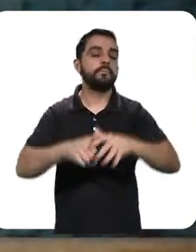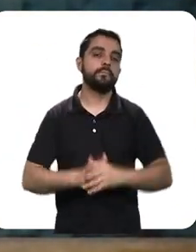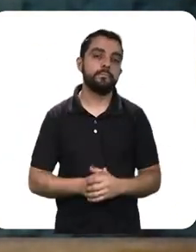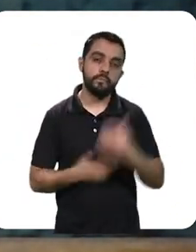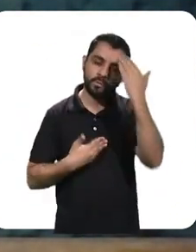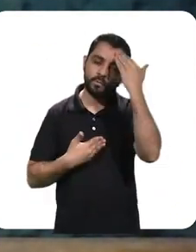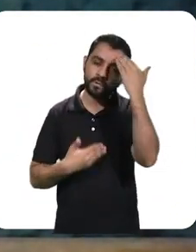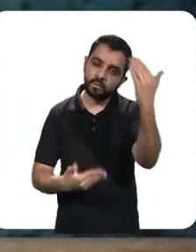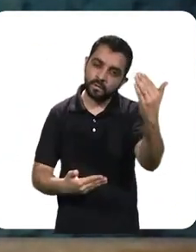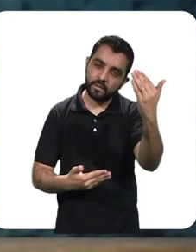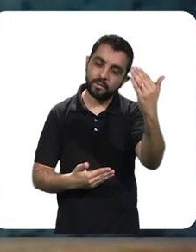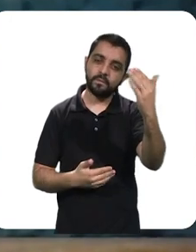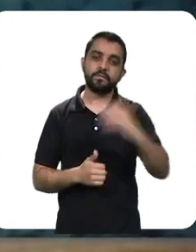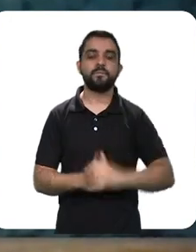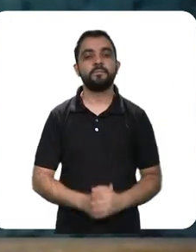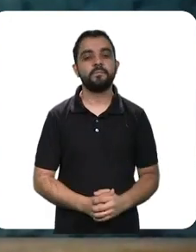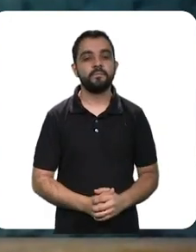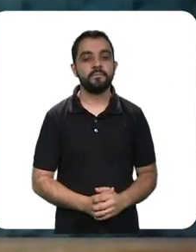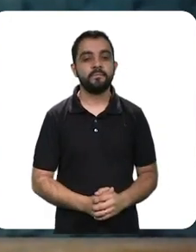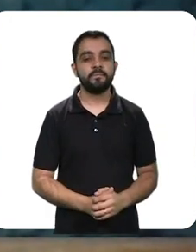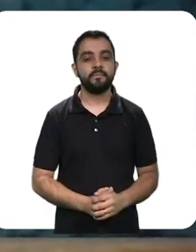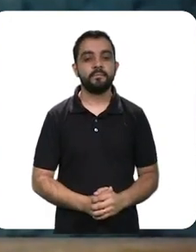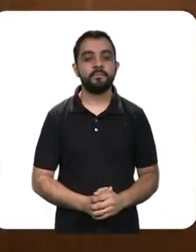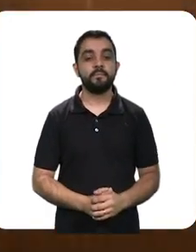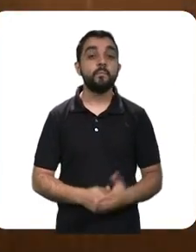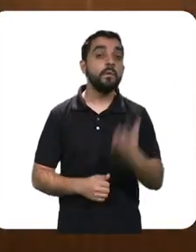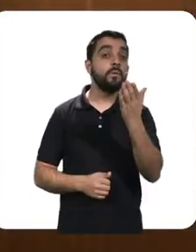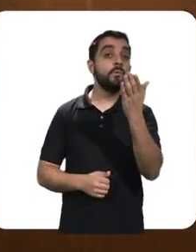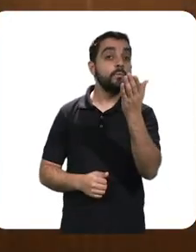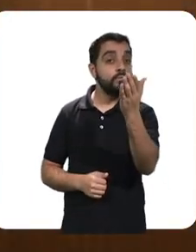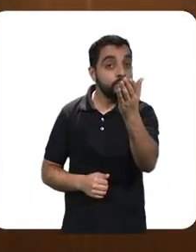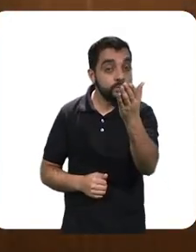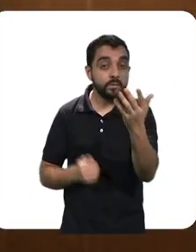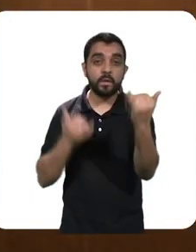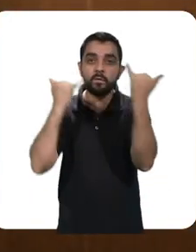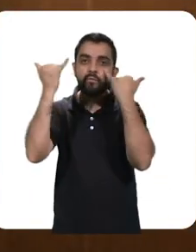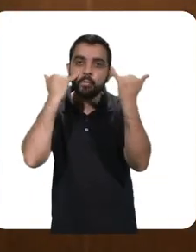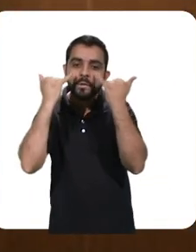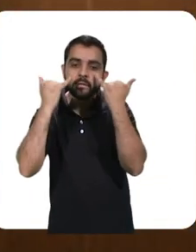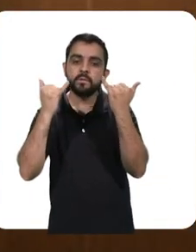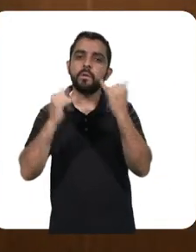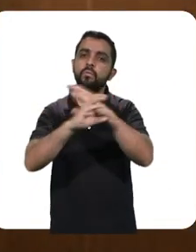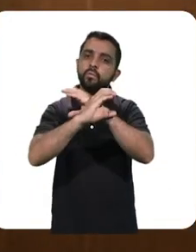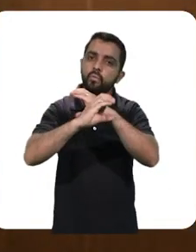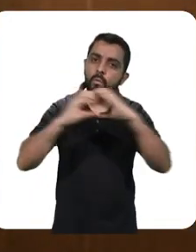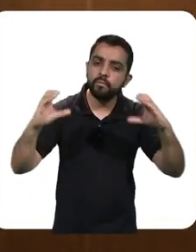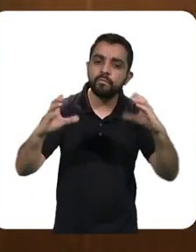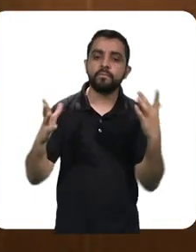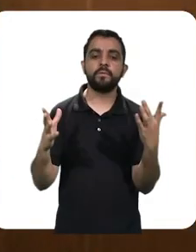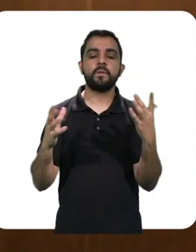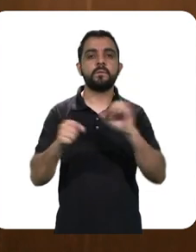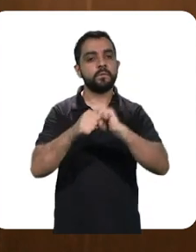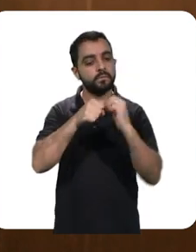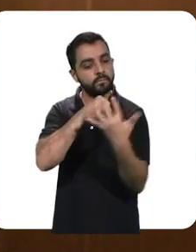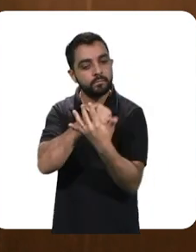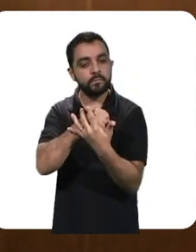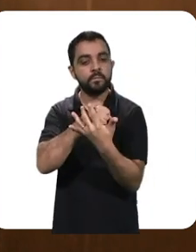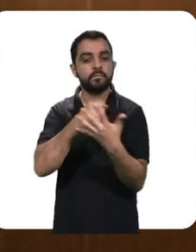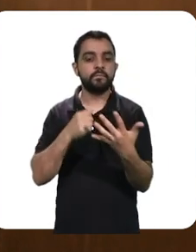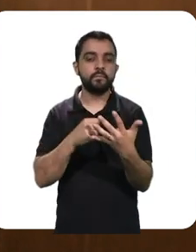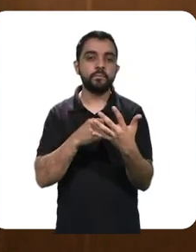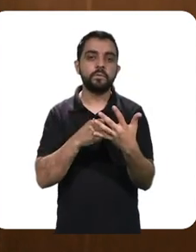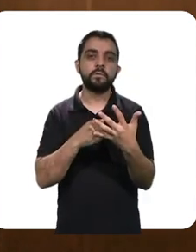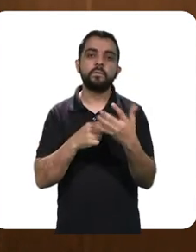pandemia do novo coronavírus. Então, muito obrigado pela participação. E para você que está buscando mais informações com credibilidade